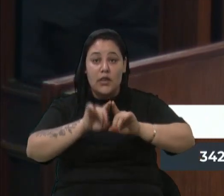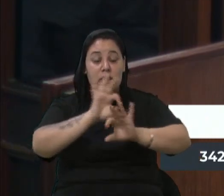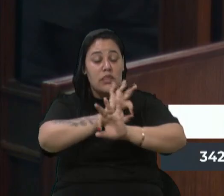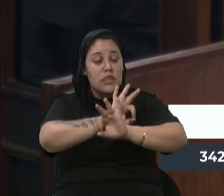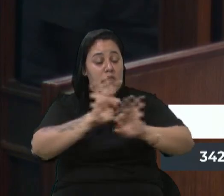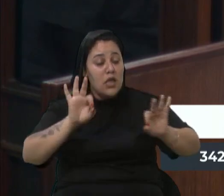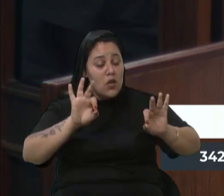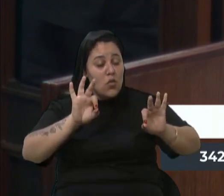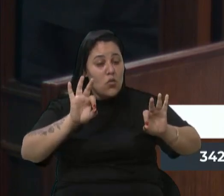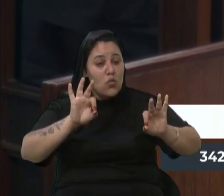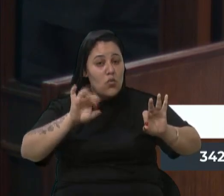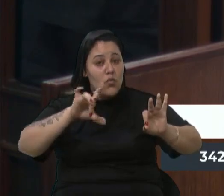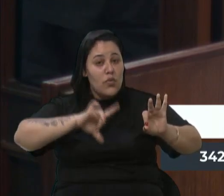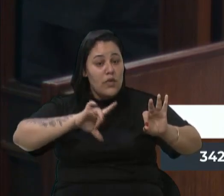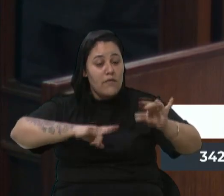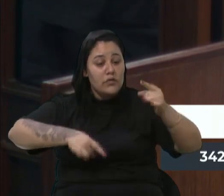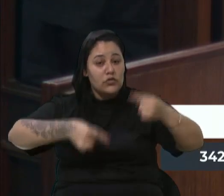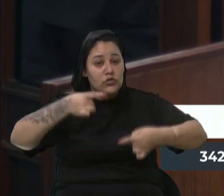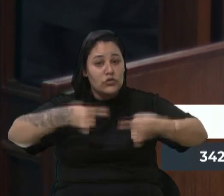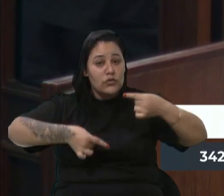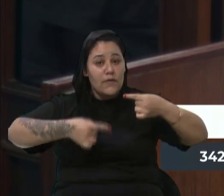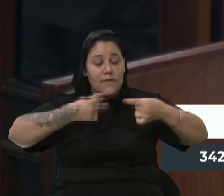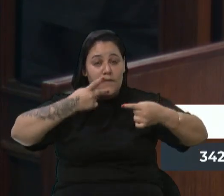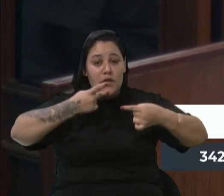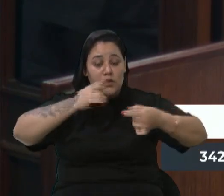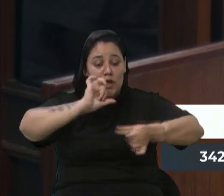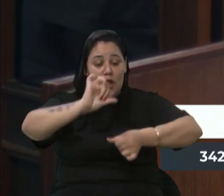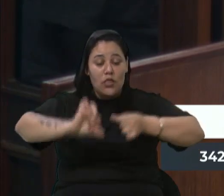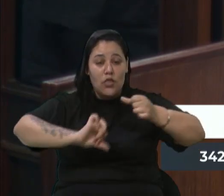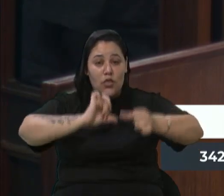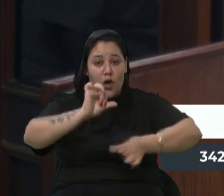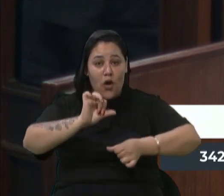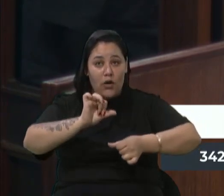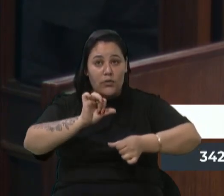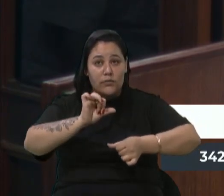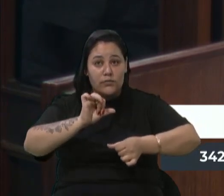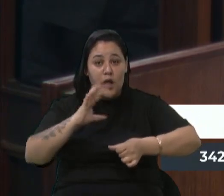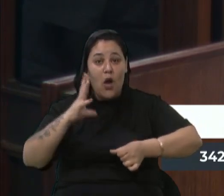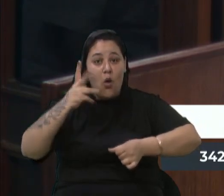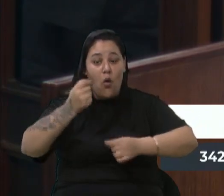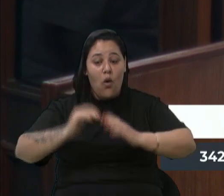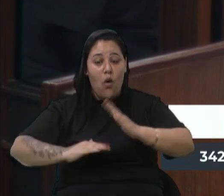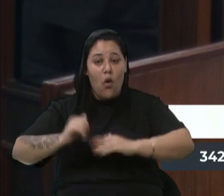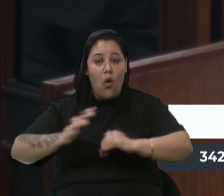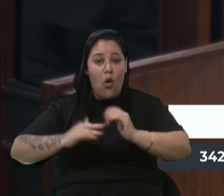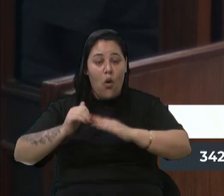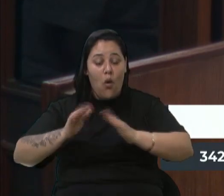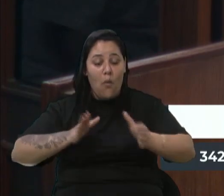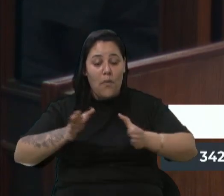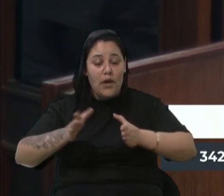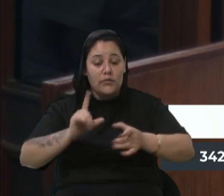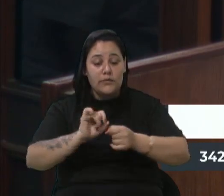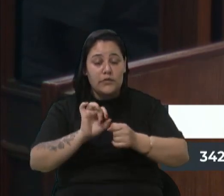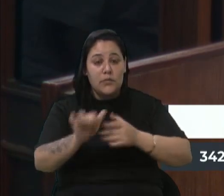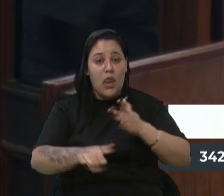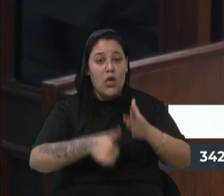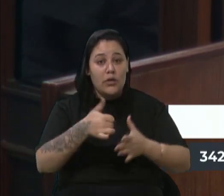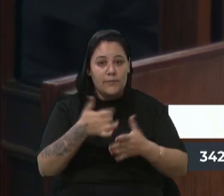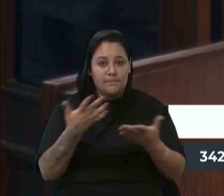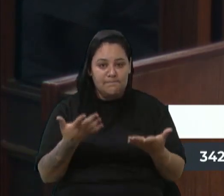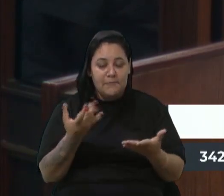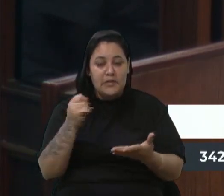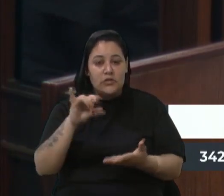houve discussão a respeito de eventual modificações na quantidade de obras ou prazo para realizações e melhorias. Se